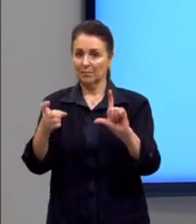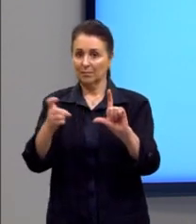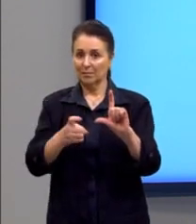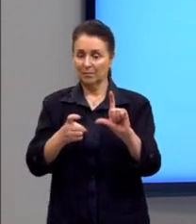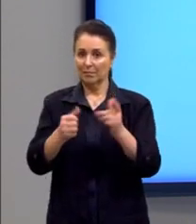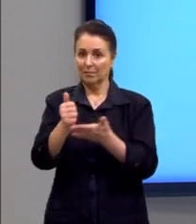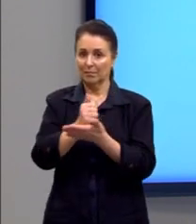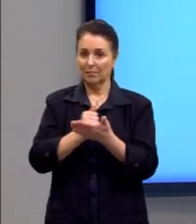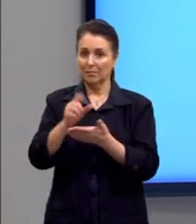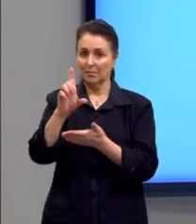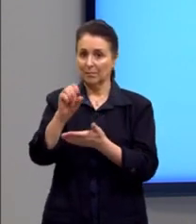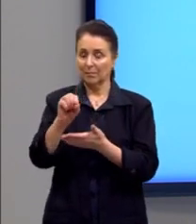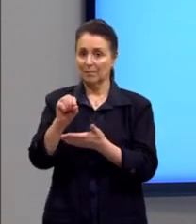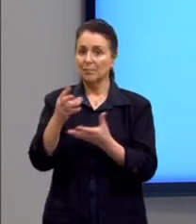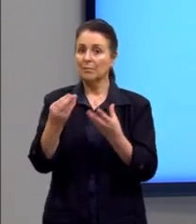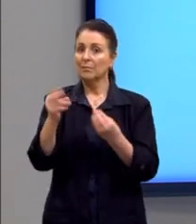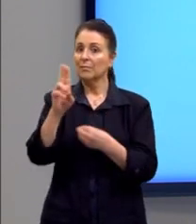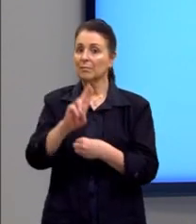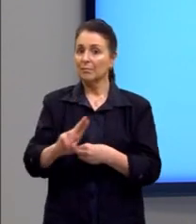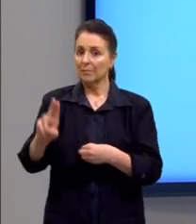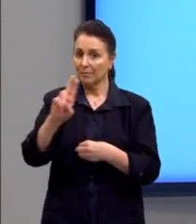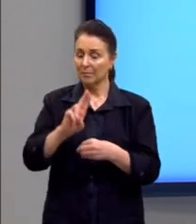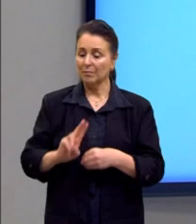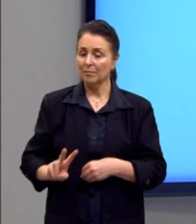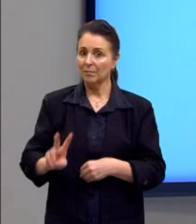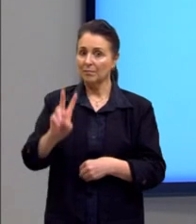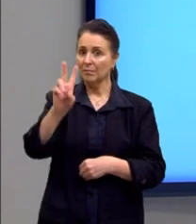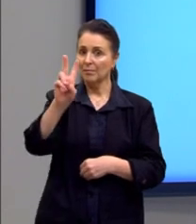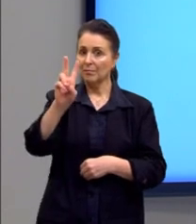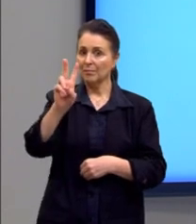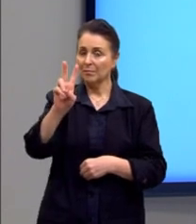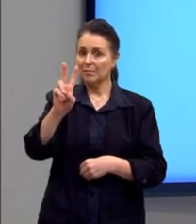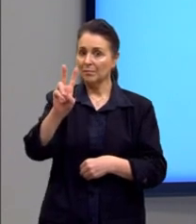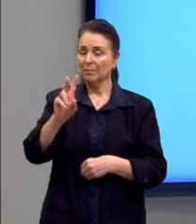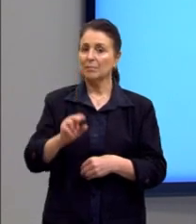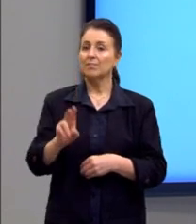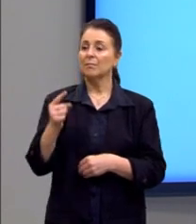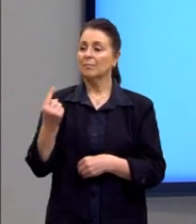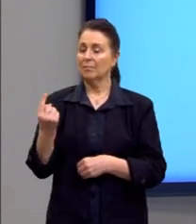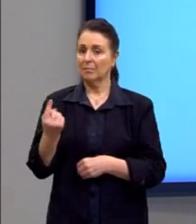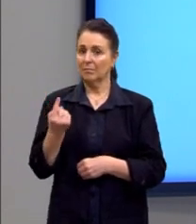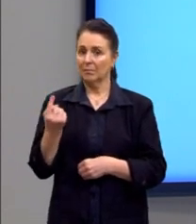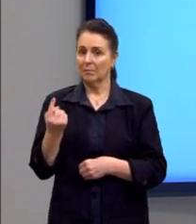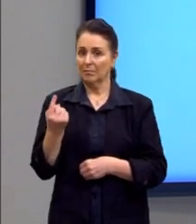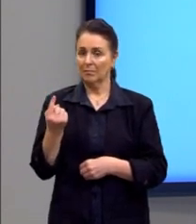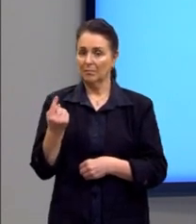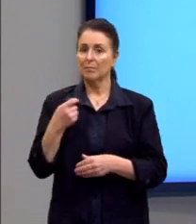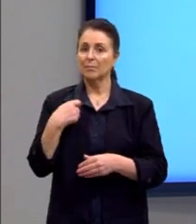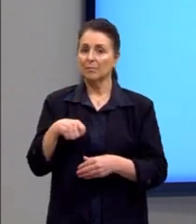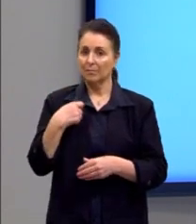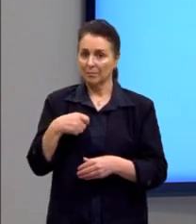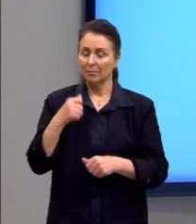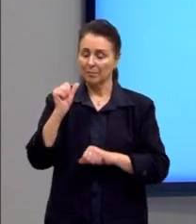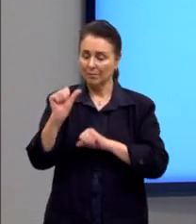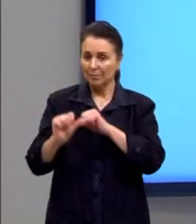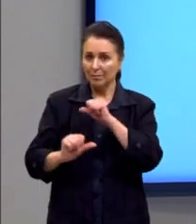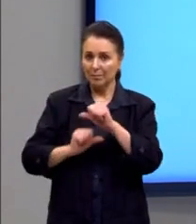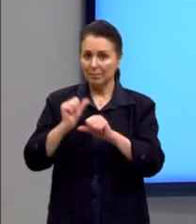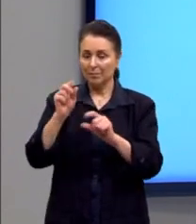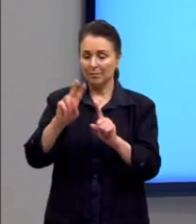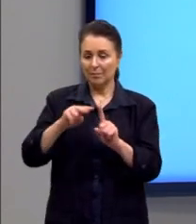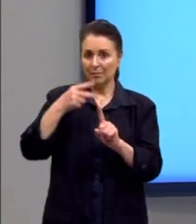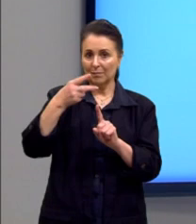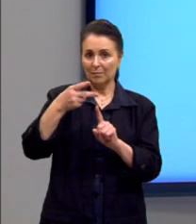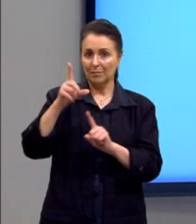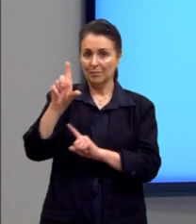Eles são muito úteis na obtenção de Valores expressos em unidades que precisam ser transformadas em